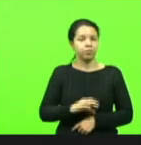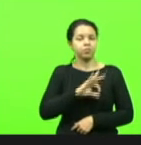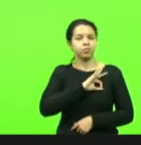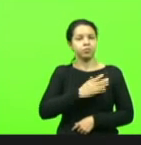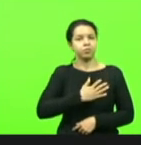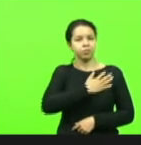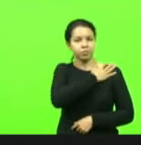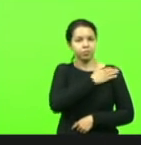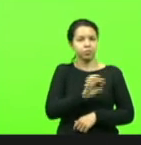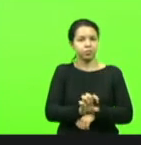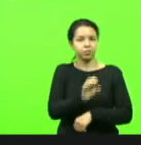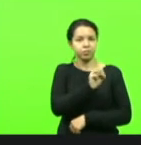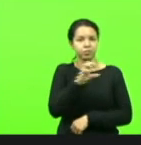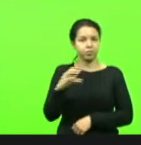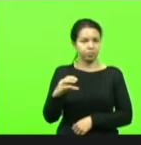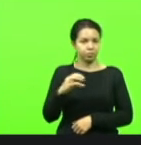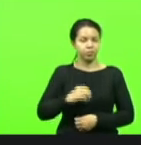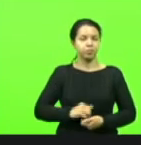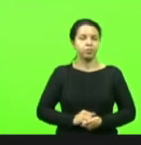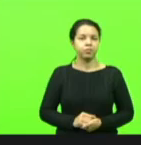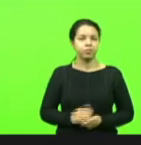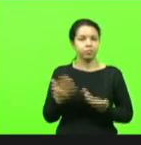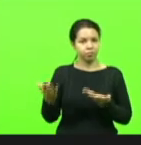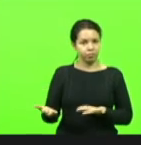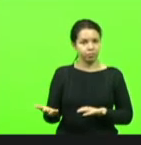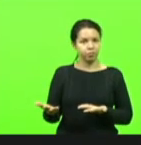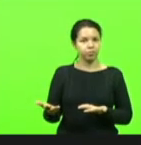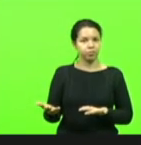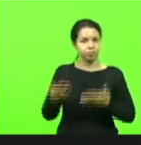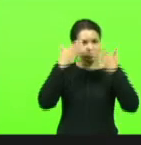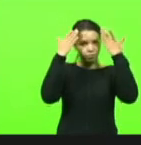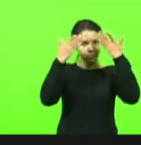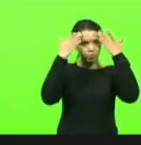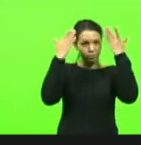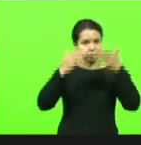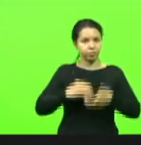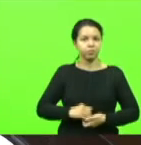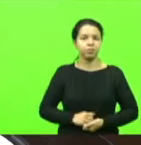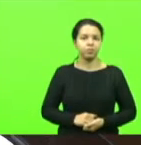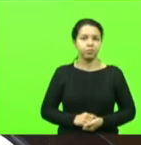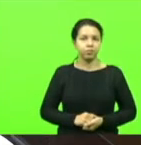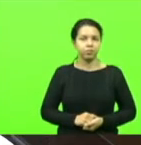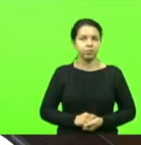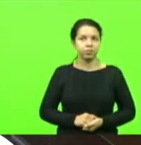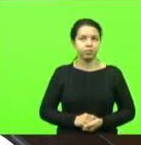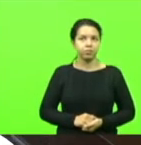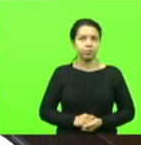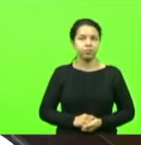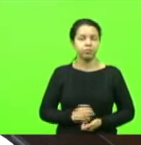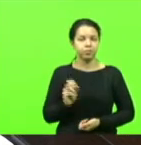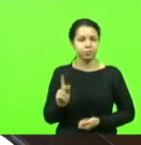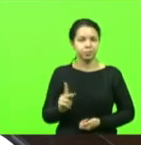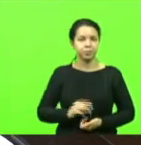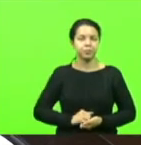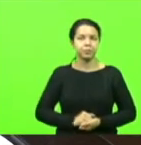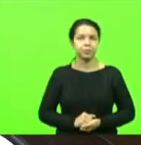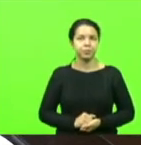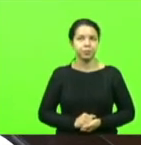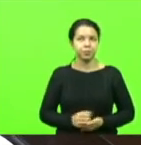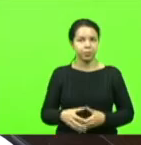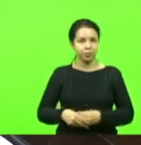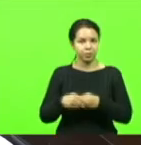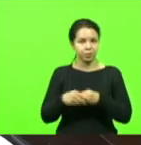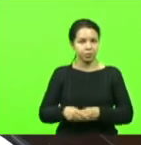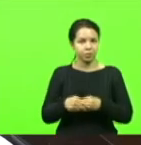Militar do Estado de Santa Catarina com a palavra Deputado José Milton Scheffer Olá tudo bem